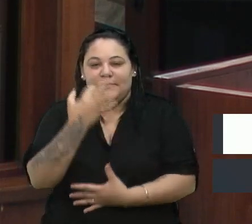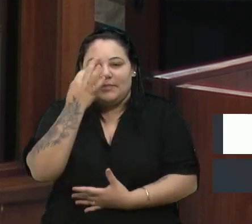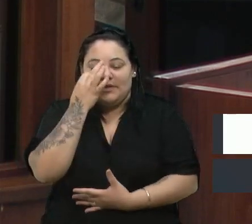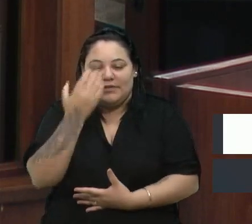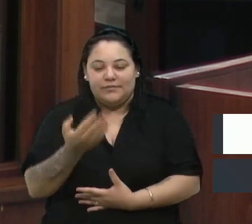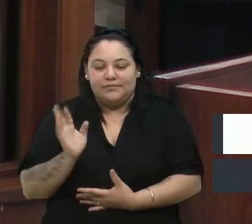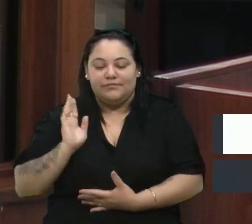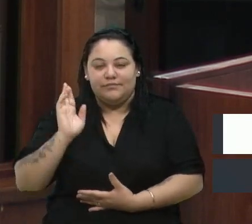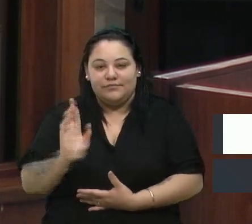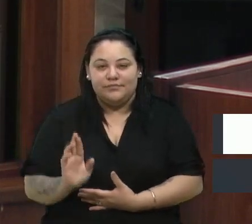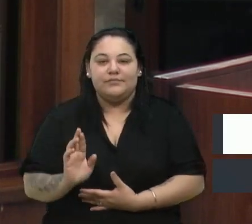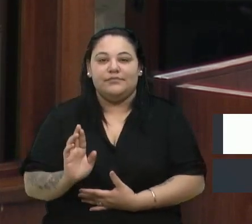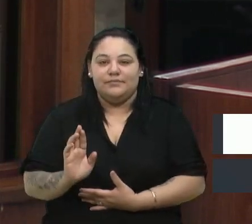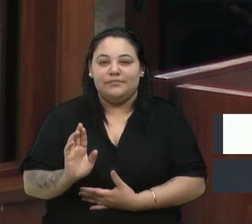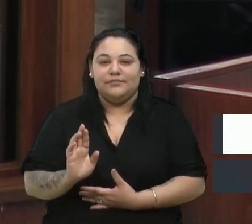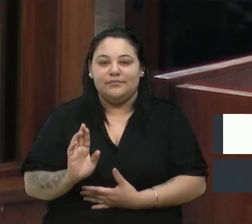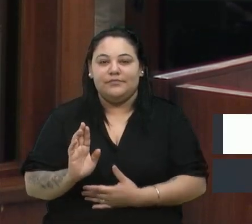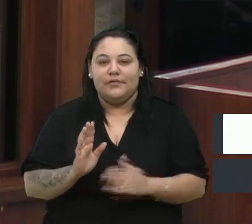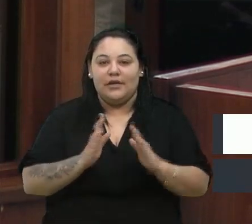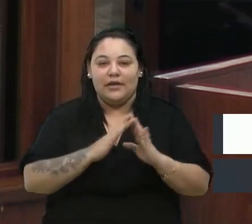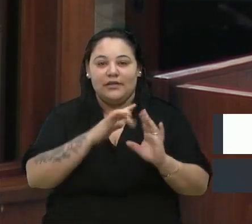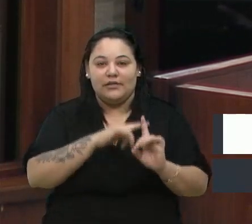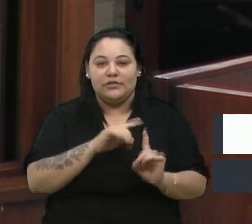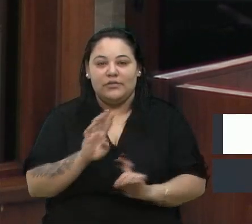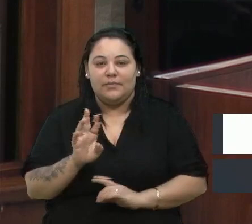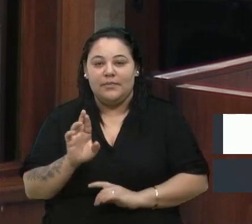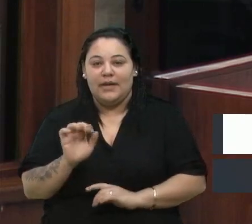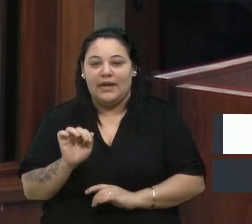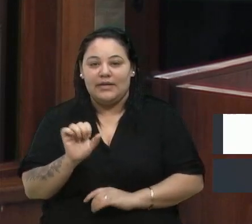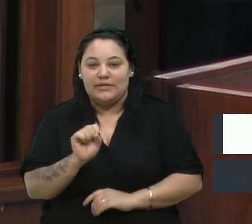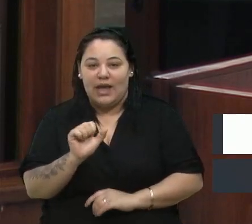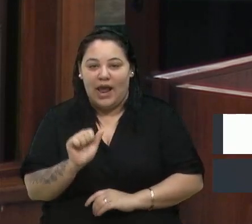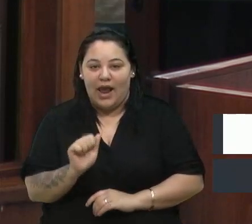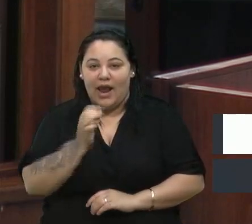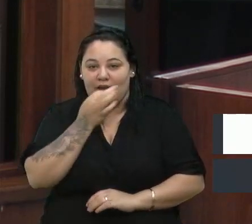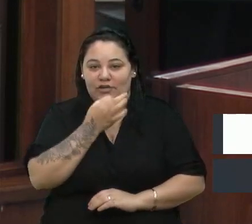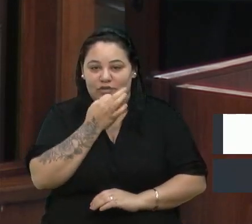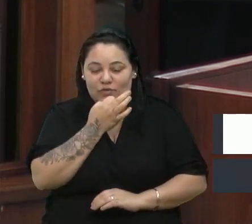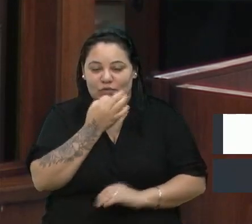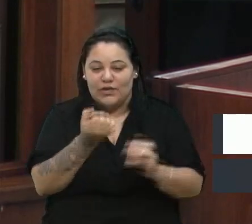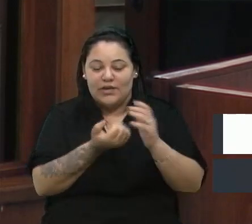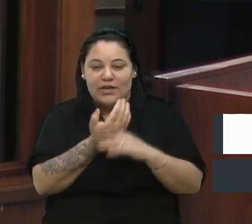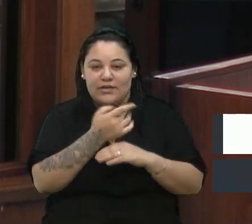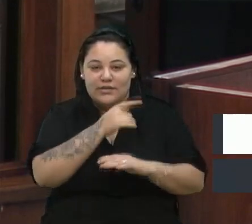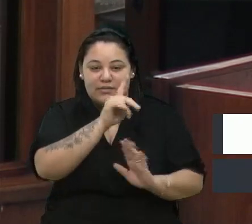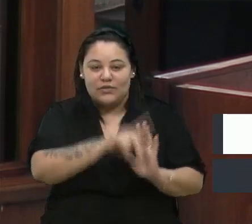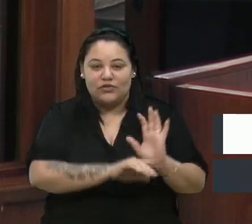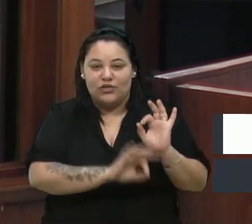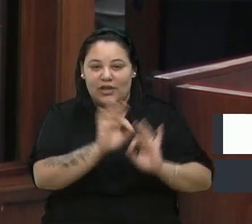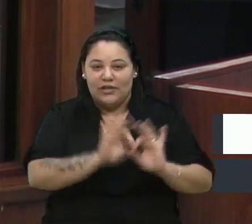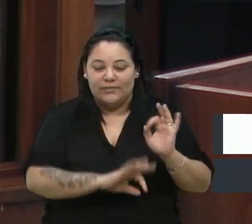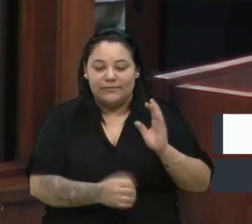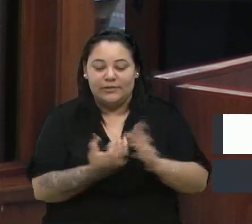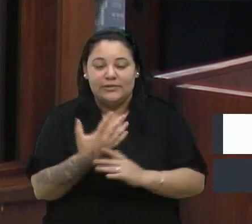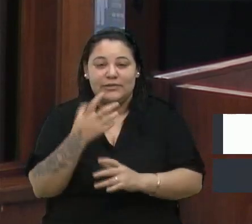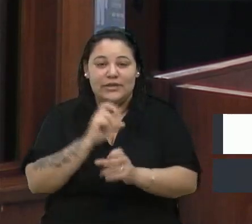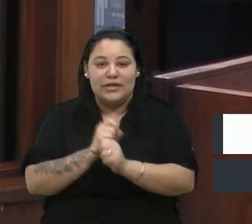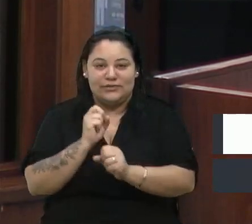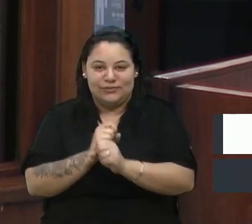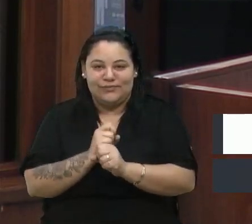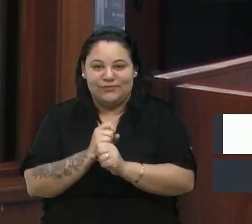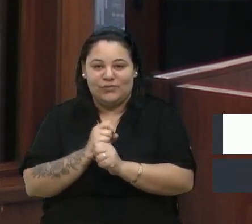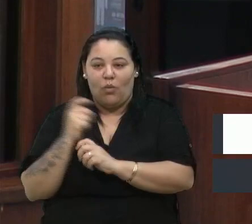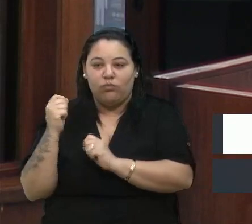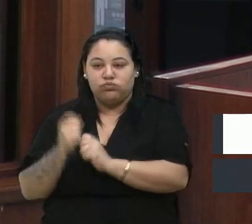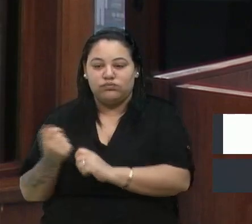Caxias do Sul, promovendo esse projeto que nós temos desenvolvido nesse ano, com a parceria